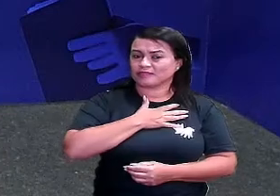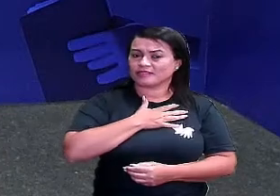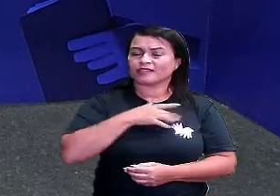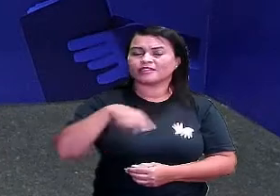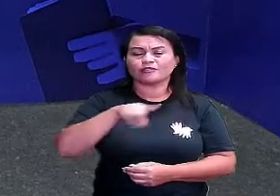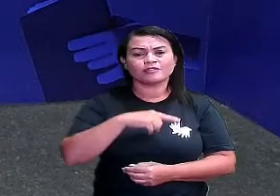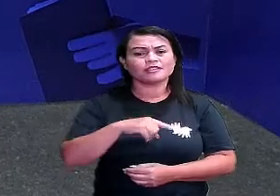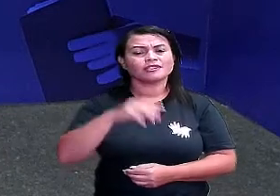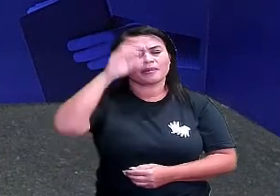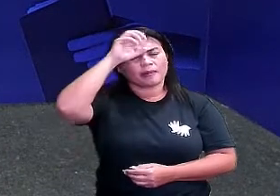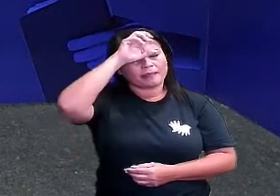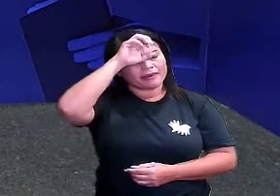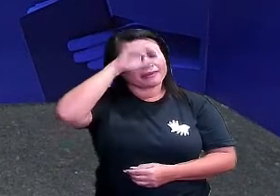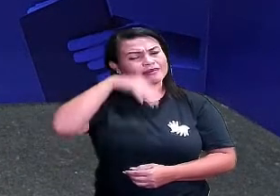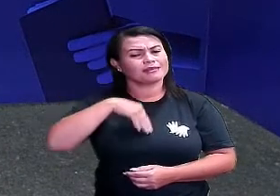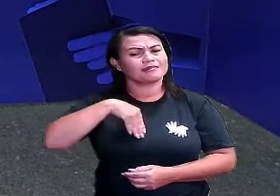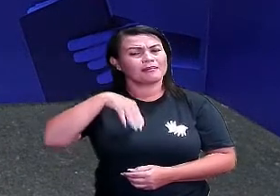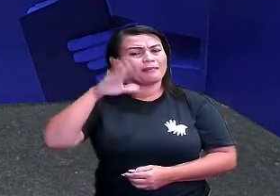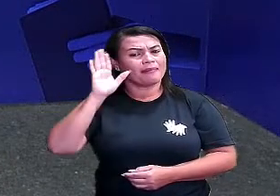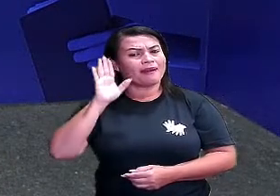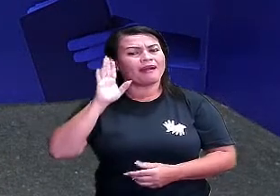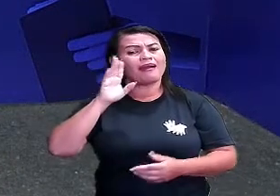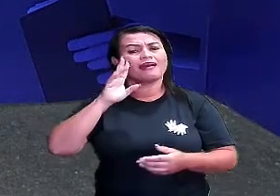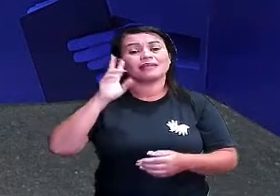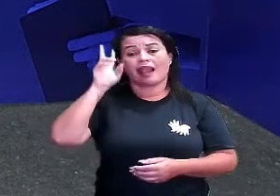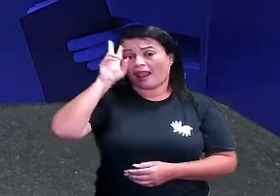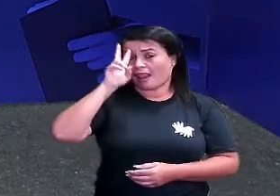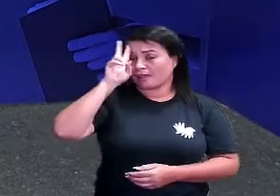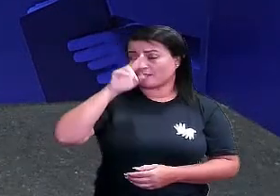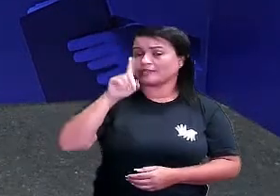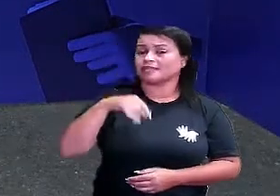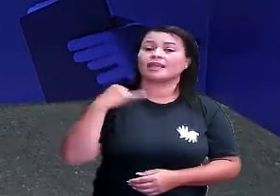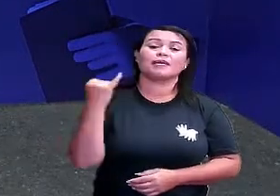vocês tenham aprendido bastante. Lembre-se, é sempre